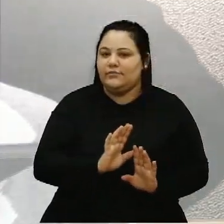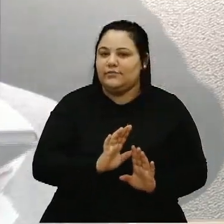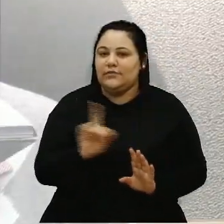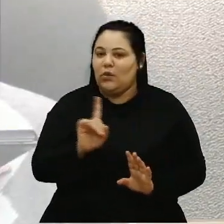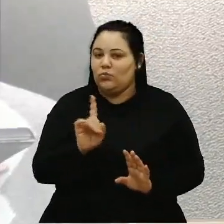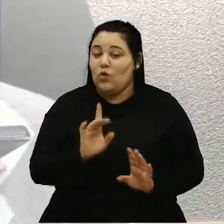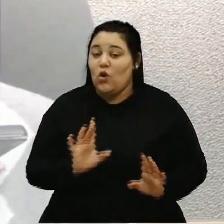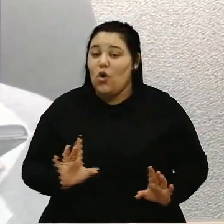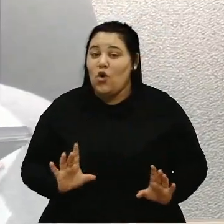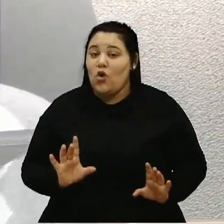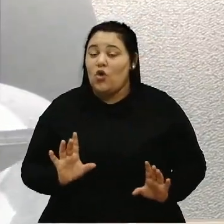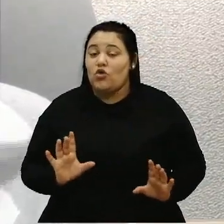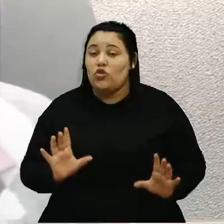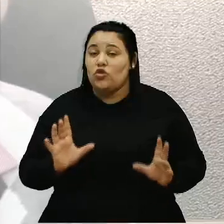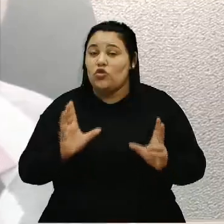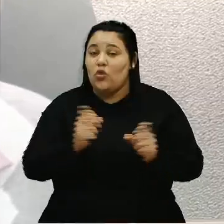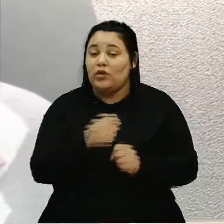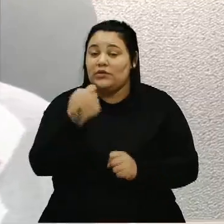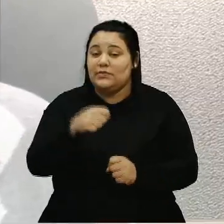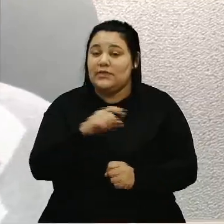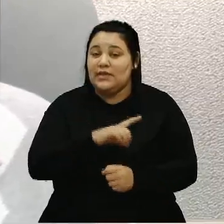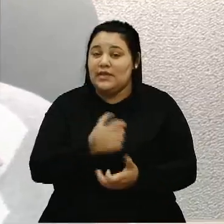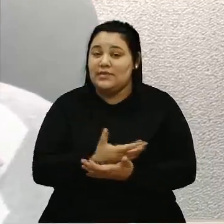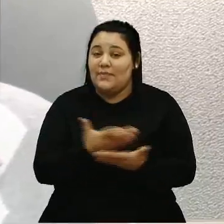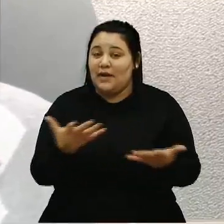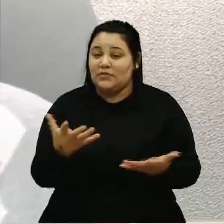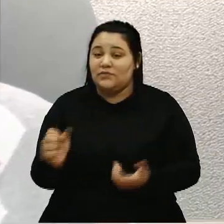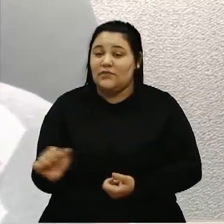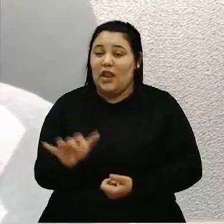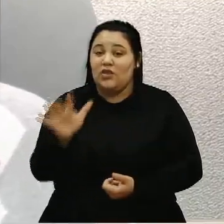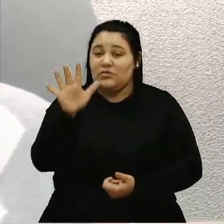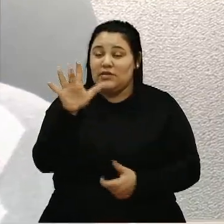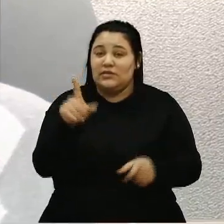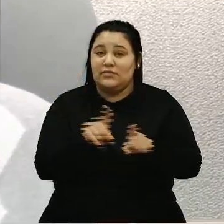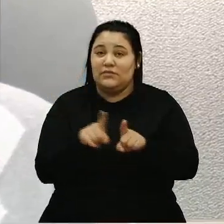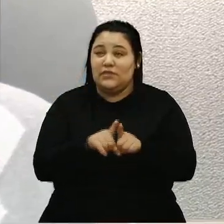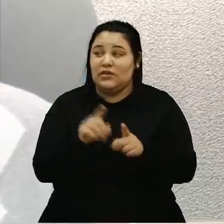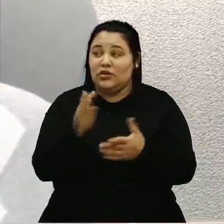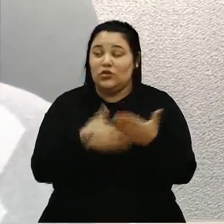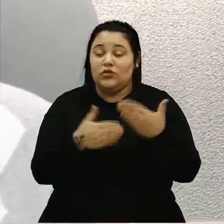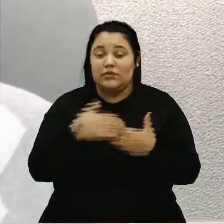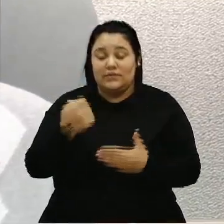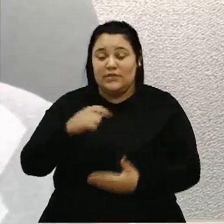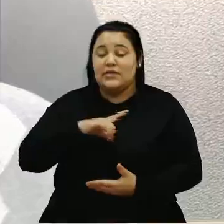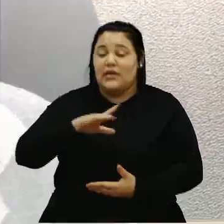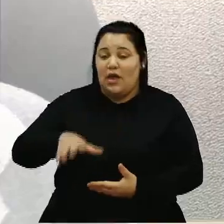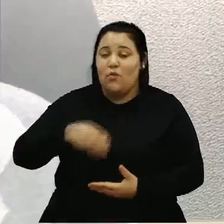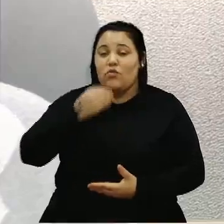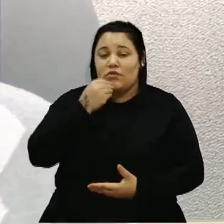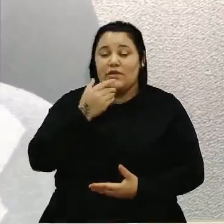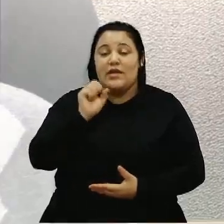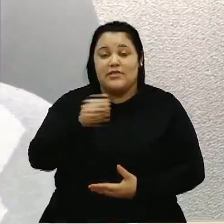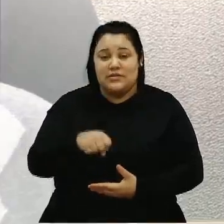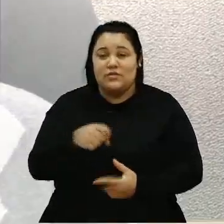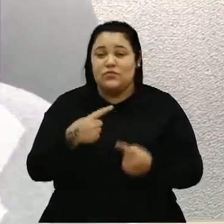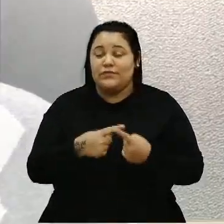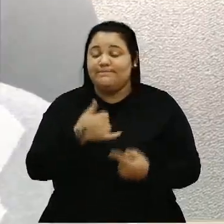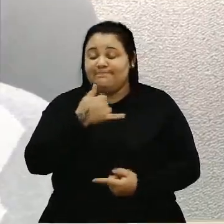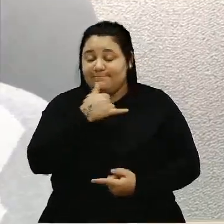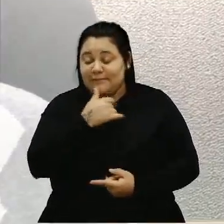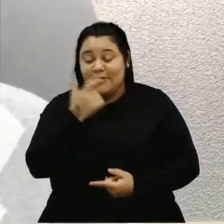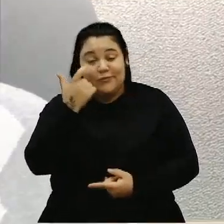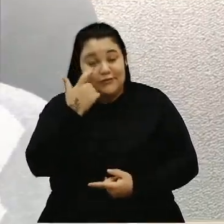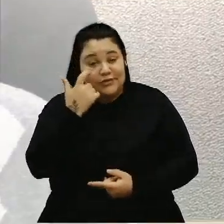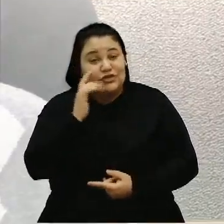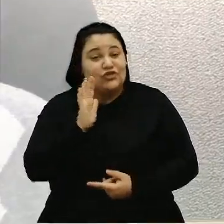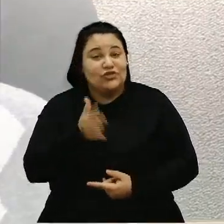têm que ter o seu espaço, todas têm que ser valorizadas, todas têm que ter a sua oportunidade. Porque, infelizmente, eu vi muitas